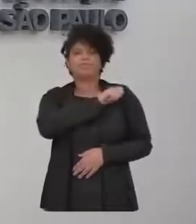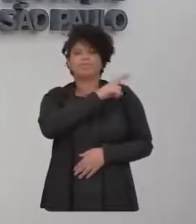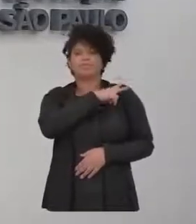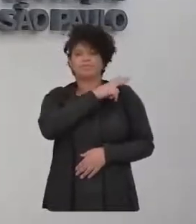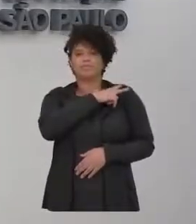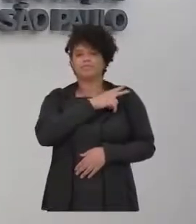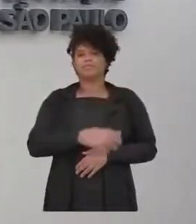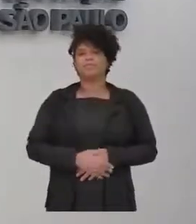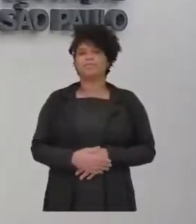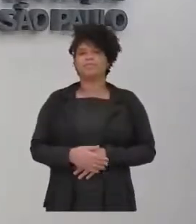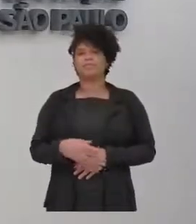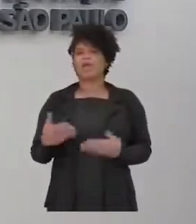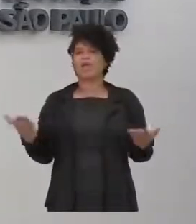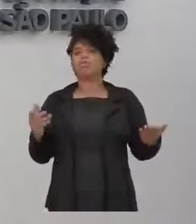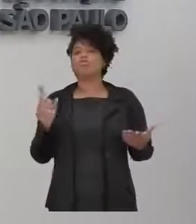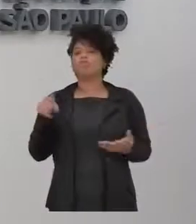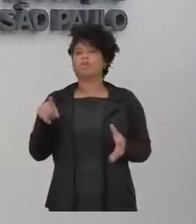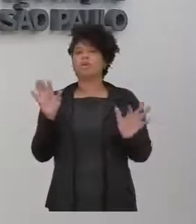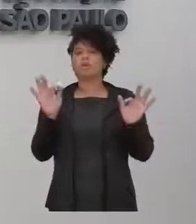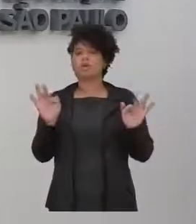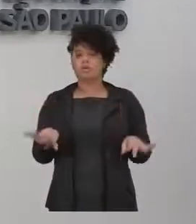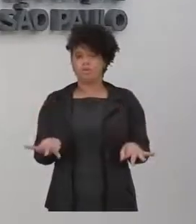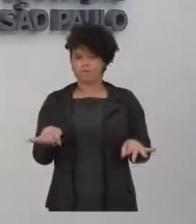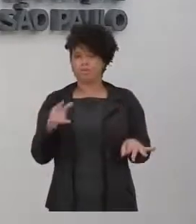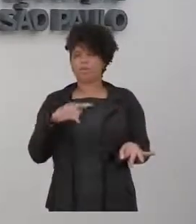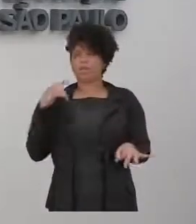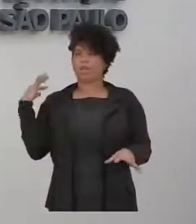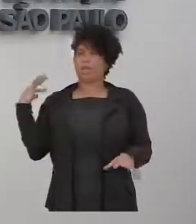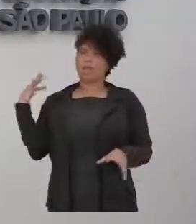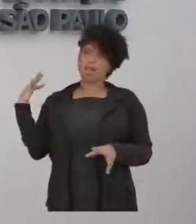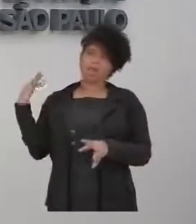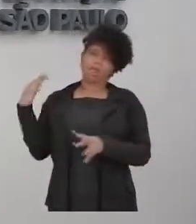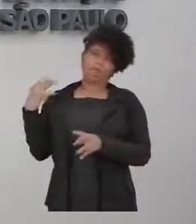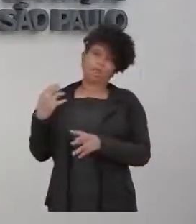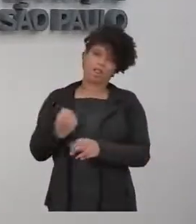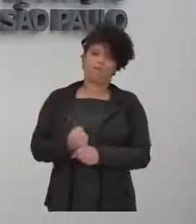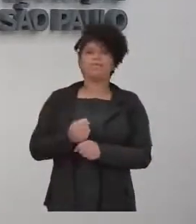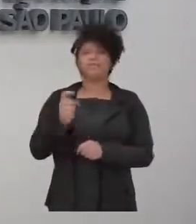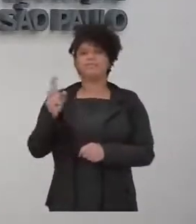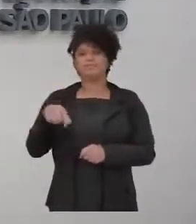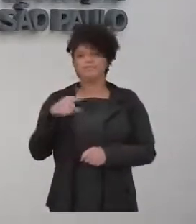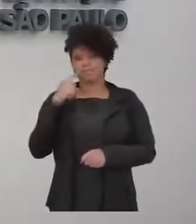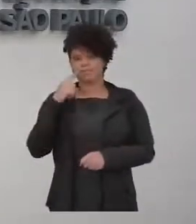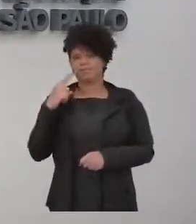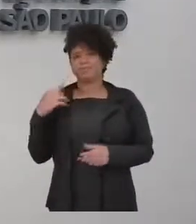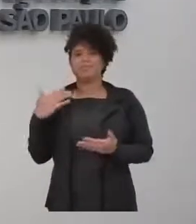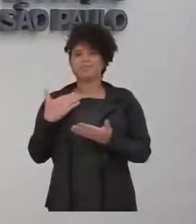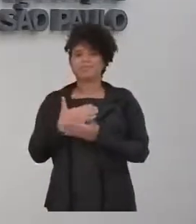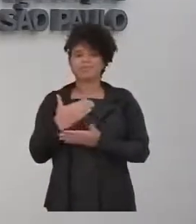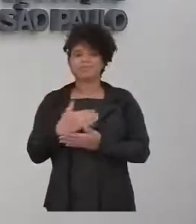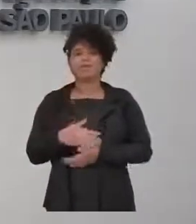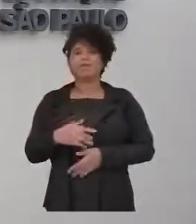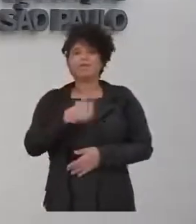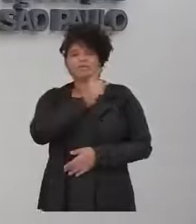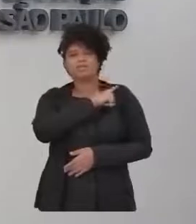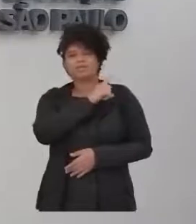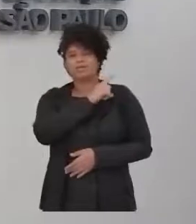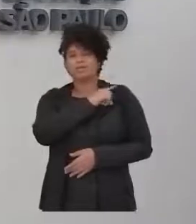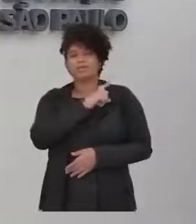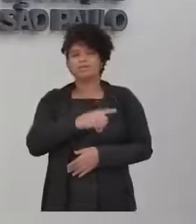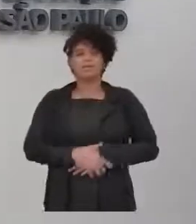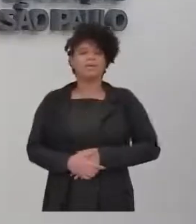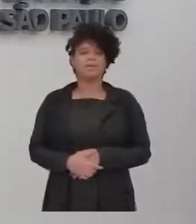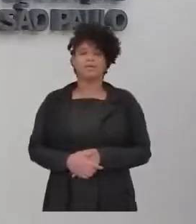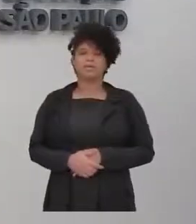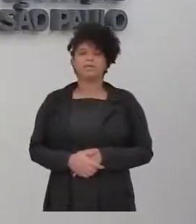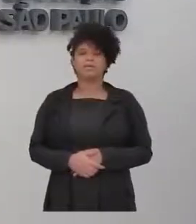mas estamos indo para o final do que foi uma longa jornada, né? Vamos supor que você começou a escola lá na primeira série, você começou na primeira